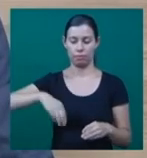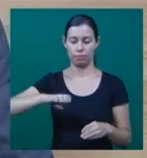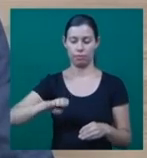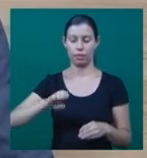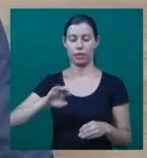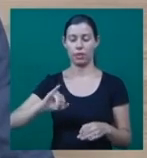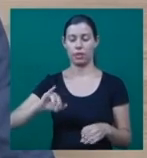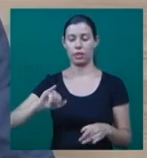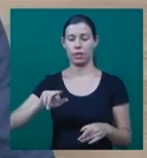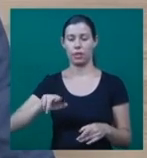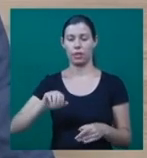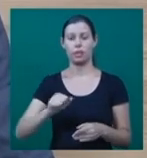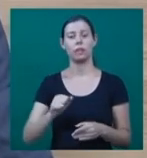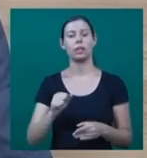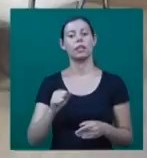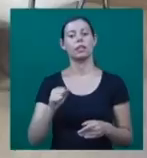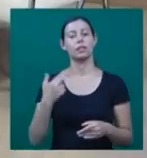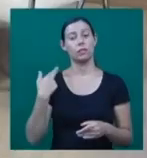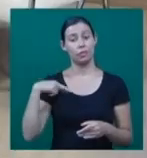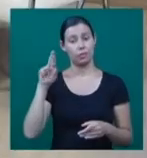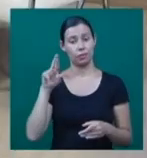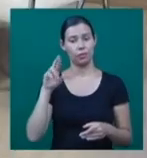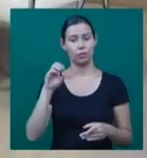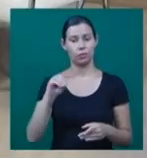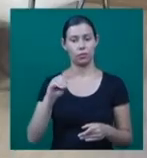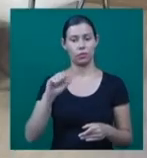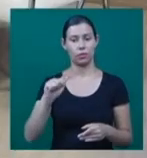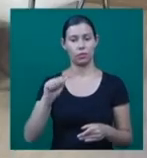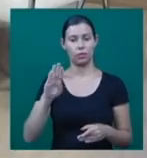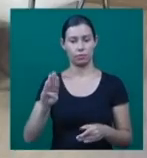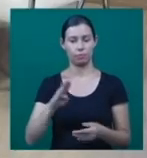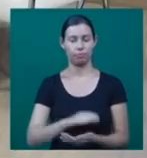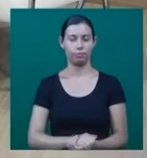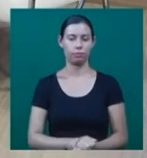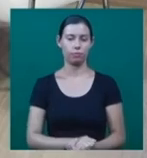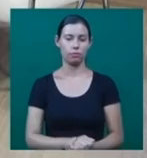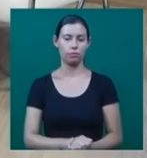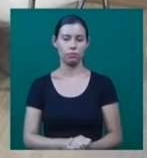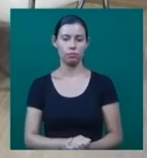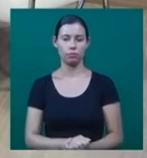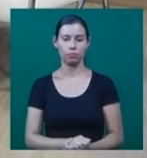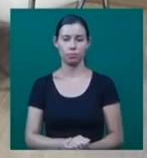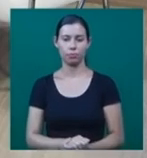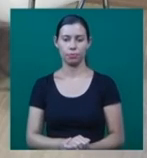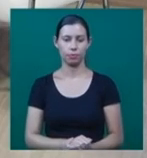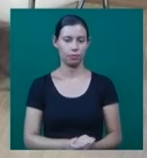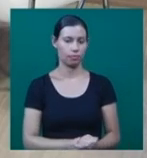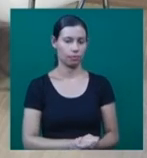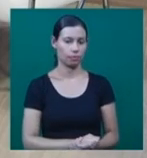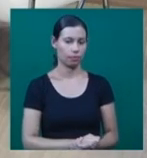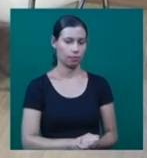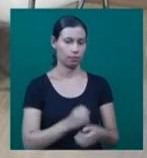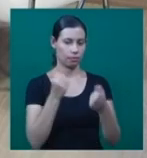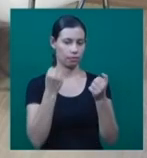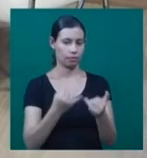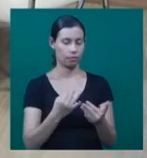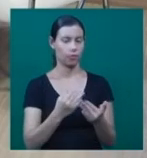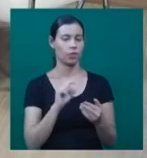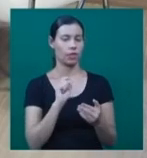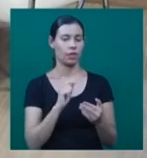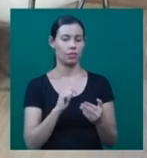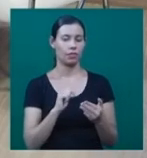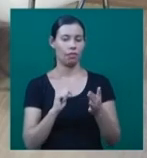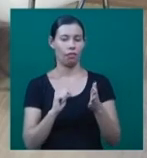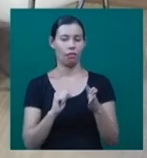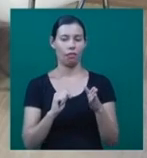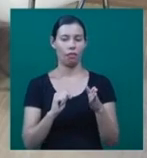diretora adjunta da OAB em Uberlândia. Lucimeire, muito obrigado pela presença aqui hoje. Quando a gente fala de assédio sexual, muita gente relaciona ao ambiente de trabalho, mas ele